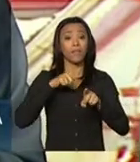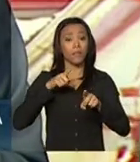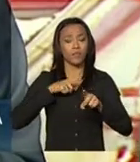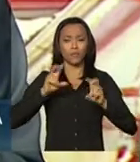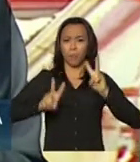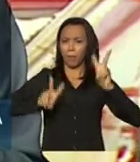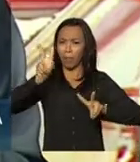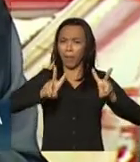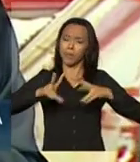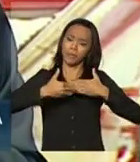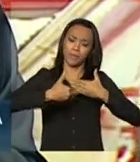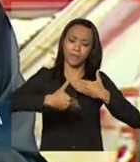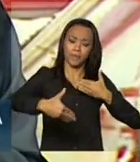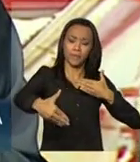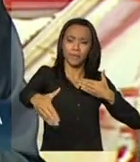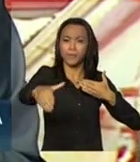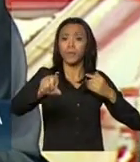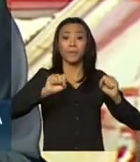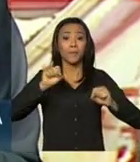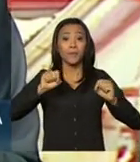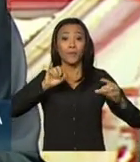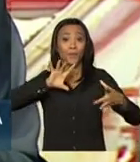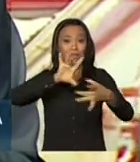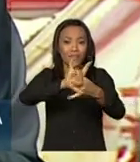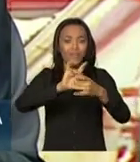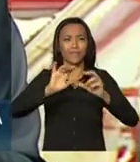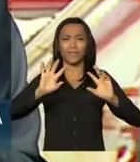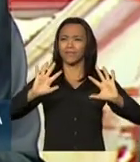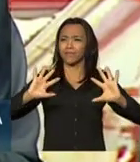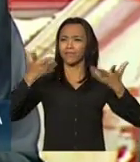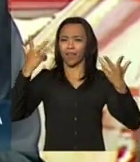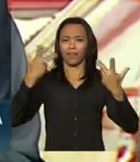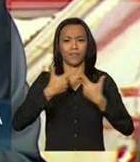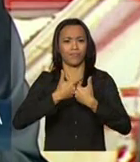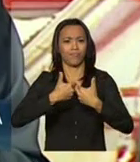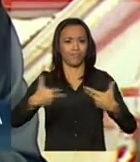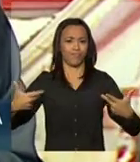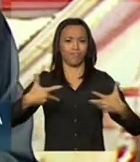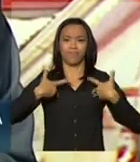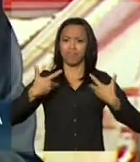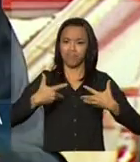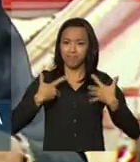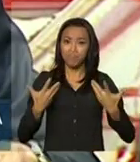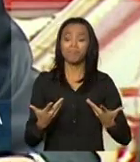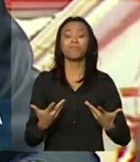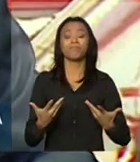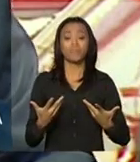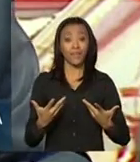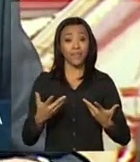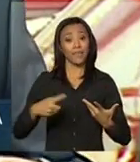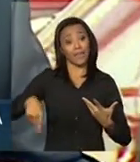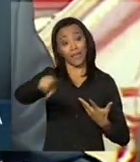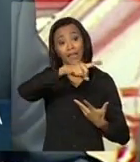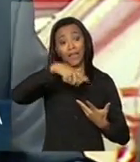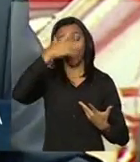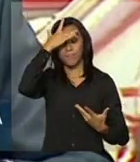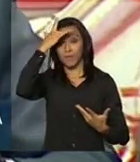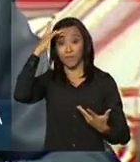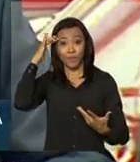Carnaval, associando o momento de festa, né, de alegria, que geralmente pode fazer com que as pessoas